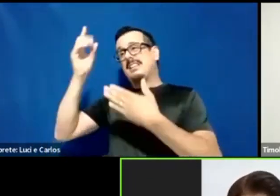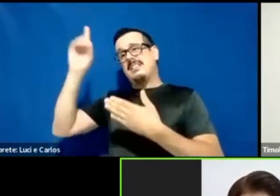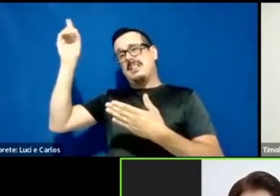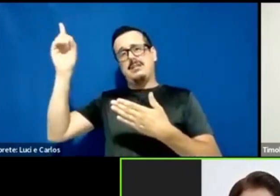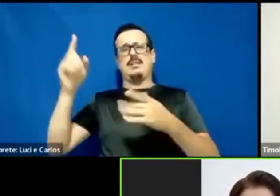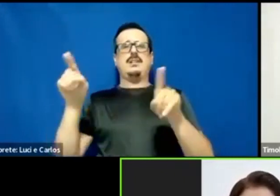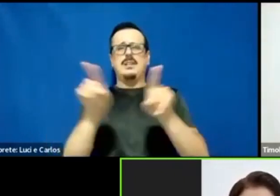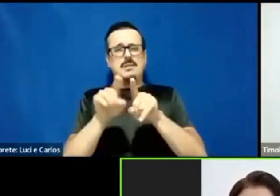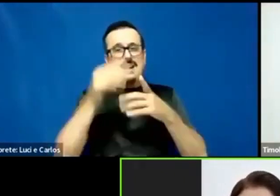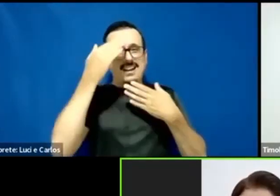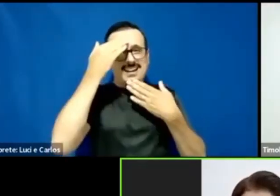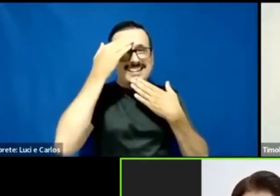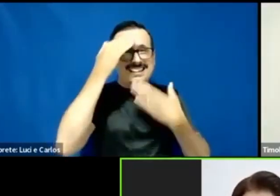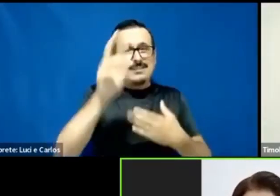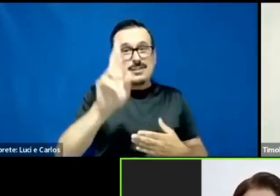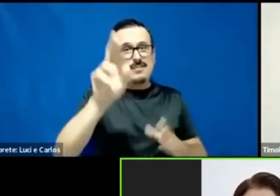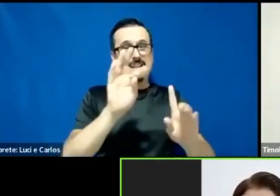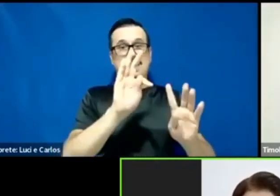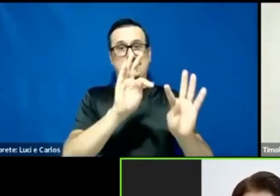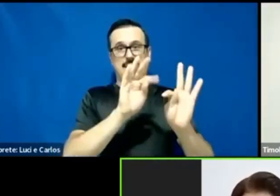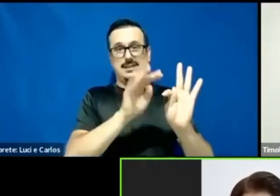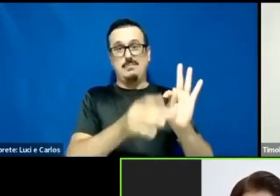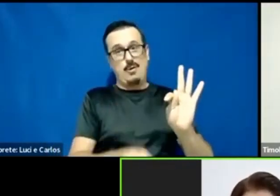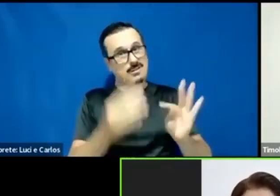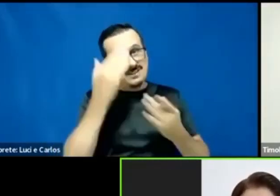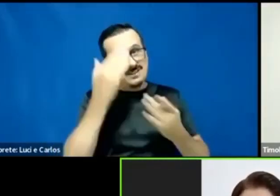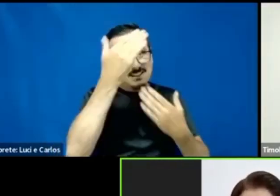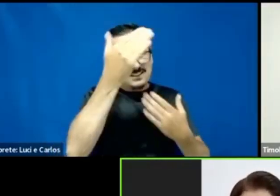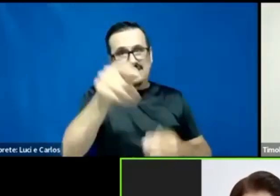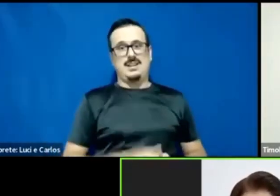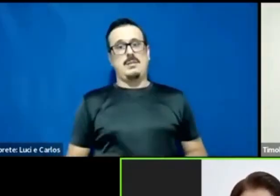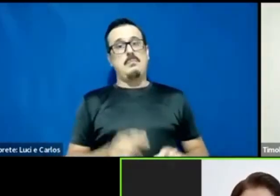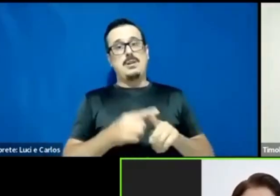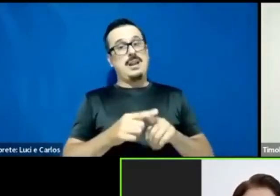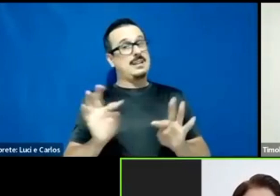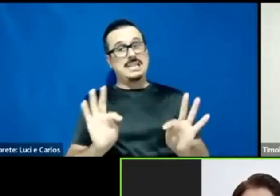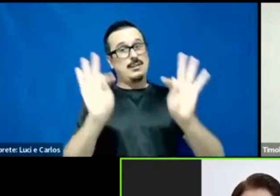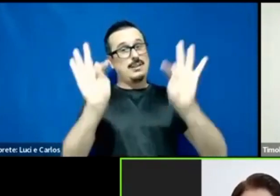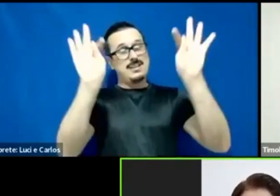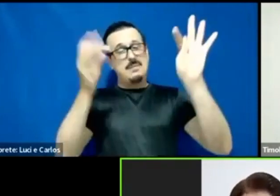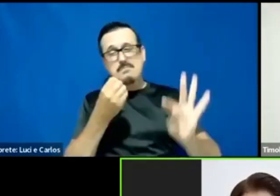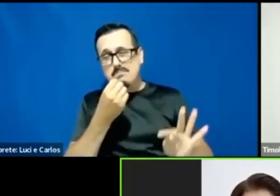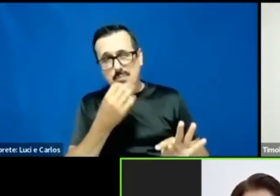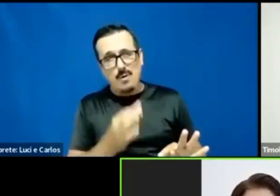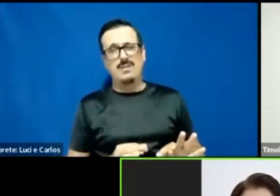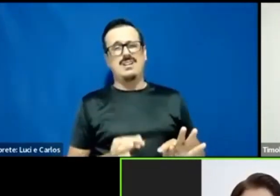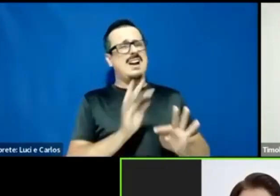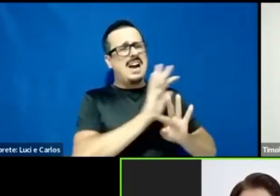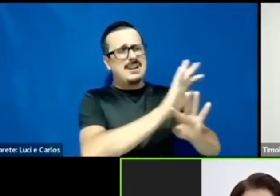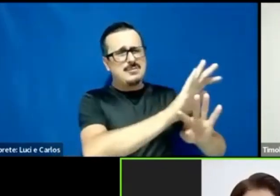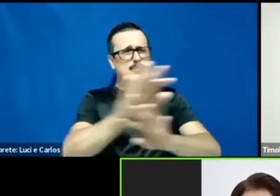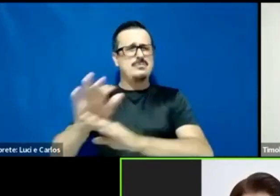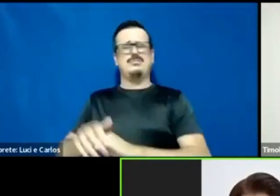a Timol e ter desenvolvido essa tecnologia que tem mudado vidas, realizado sonhos em